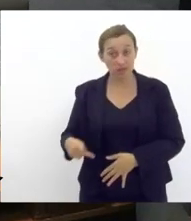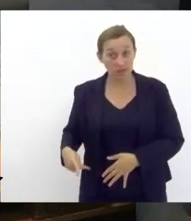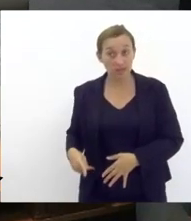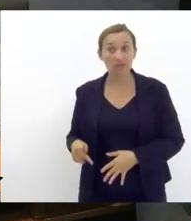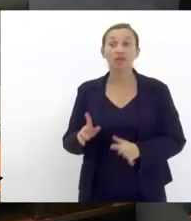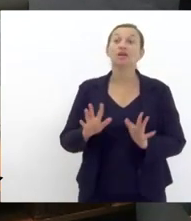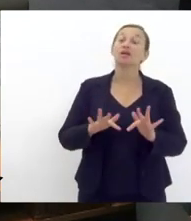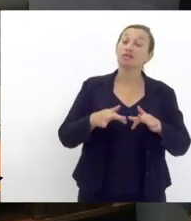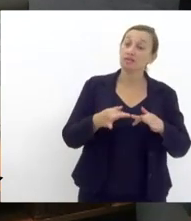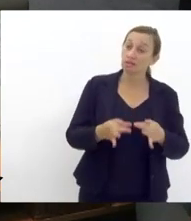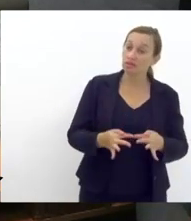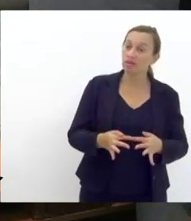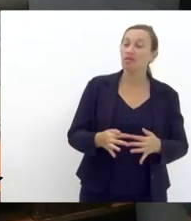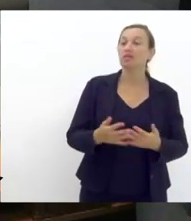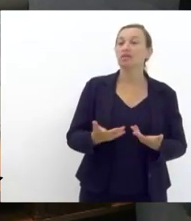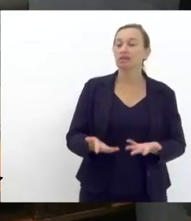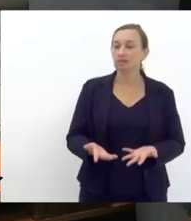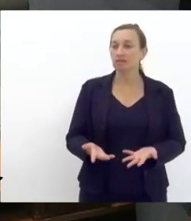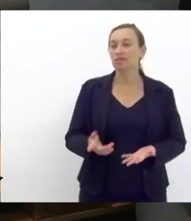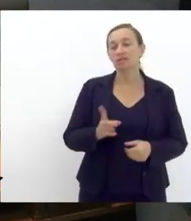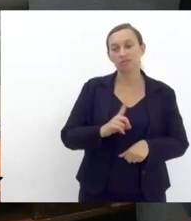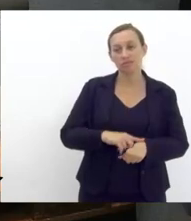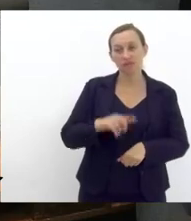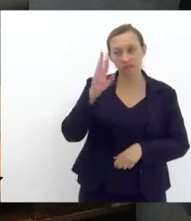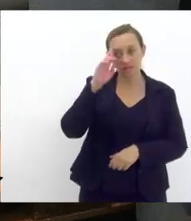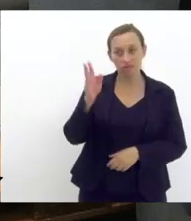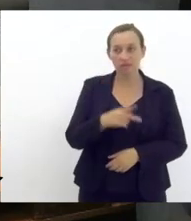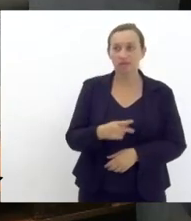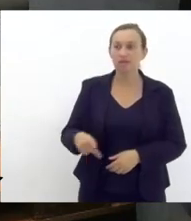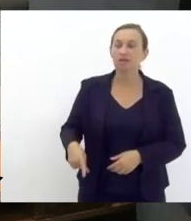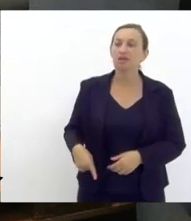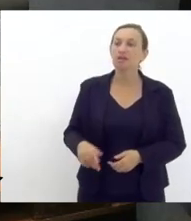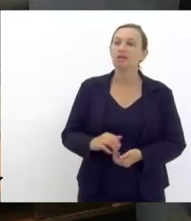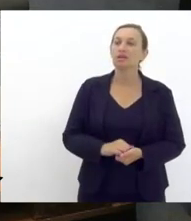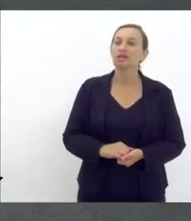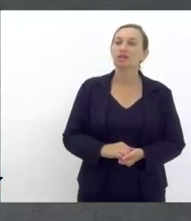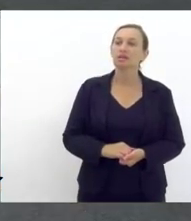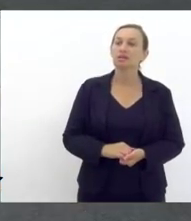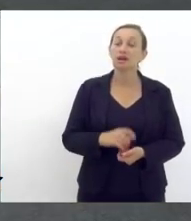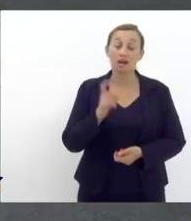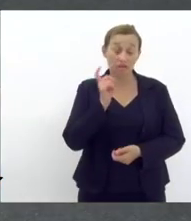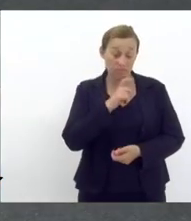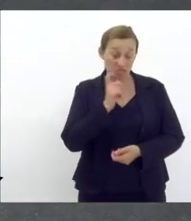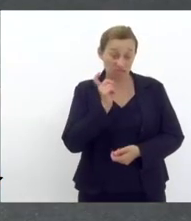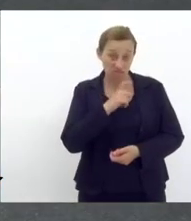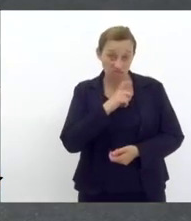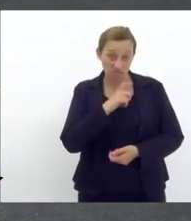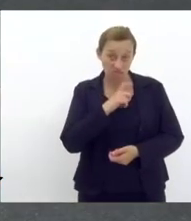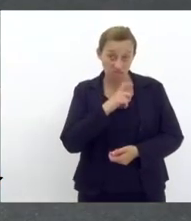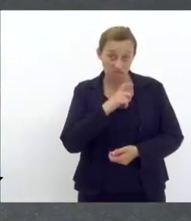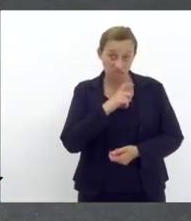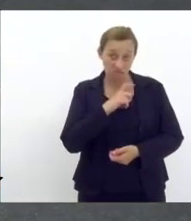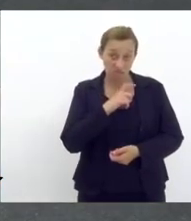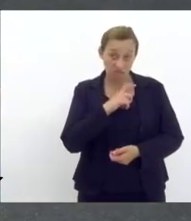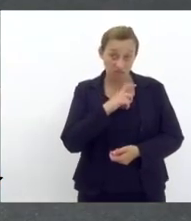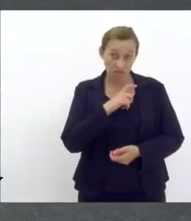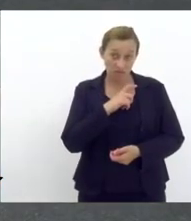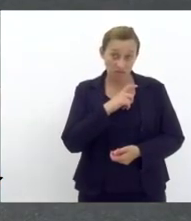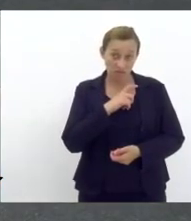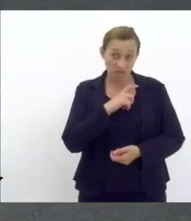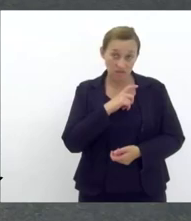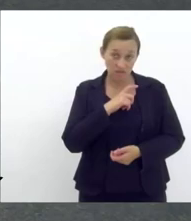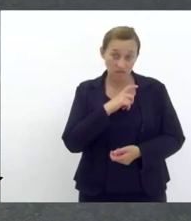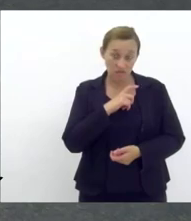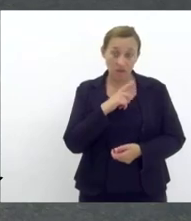o restaurante concluindo neste momento senhora Presidente a mentira tem pernas